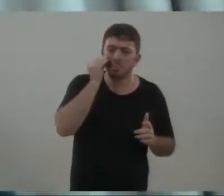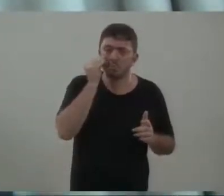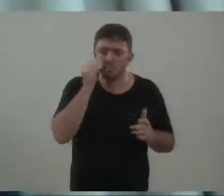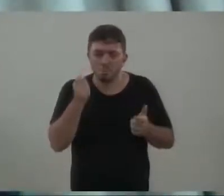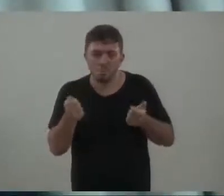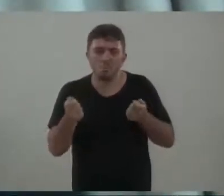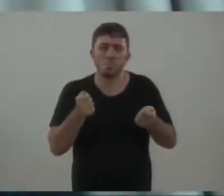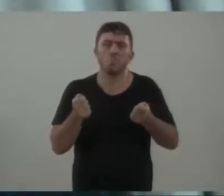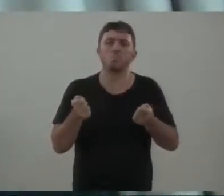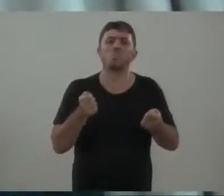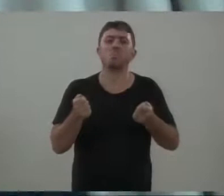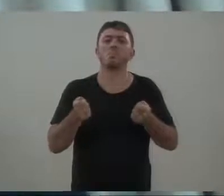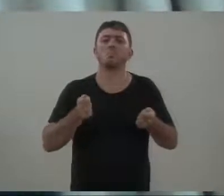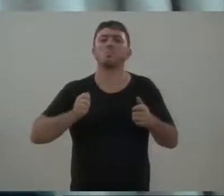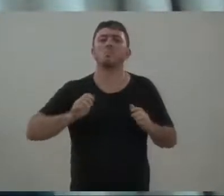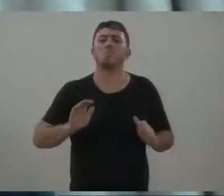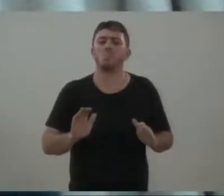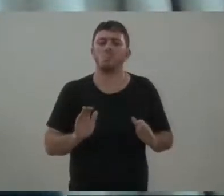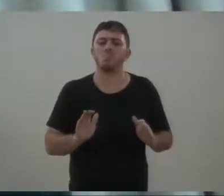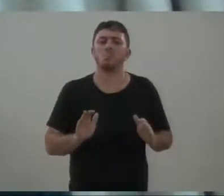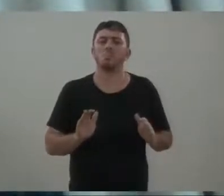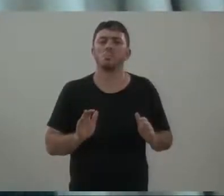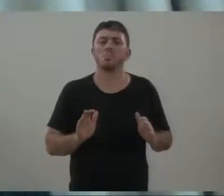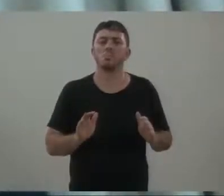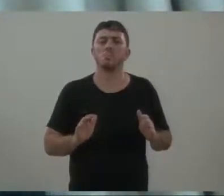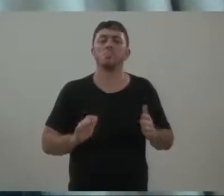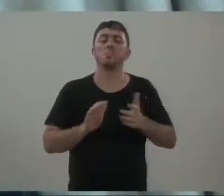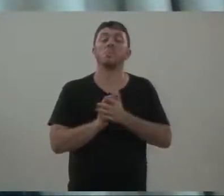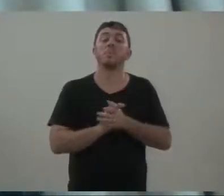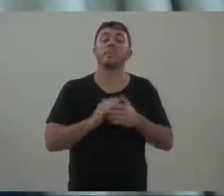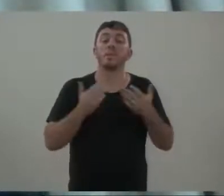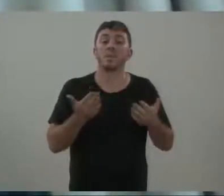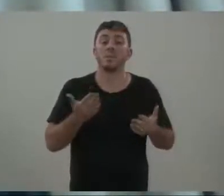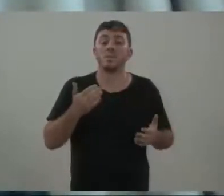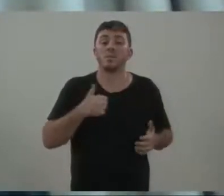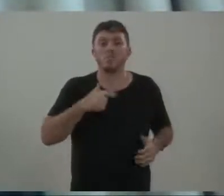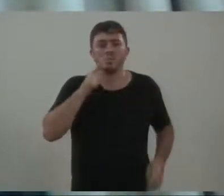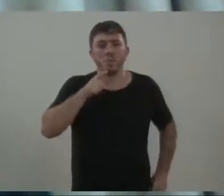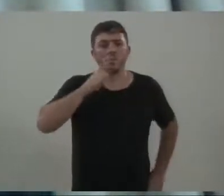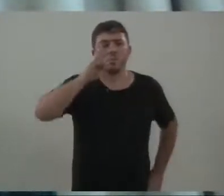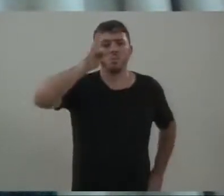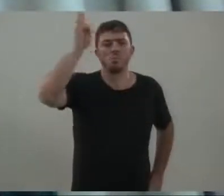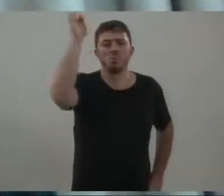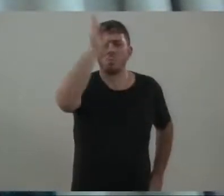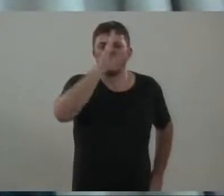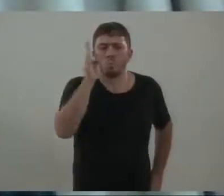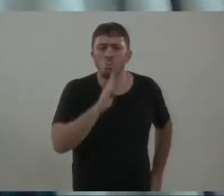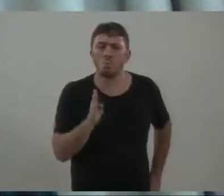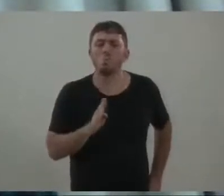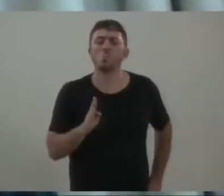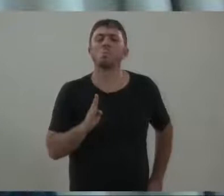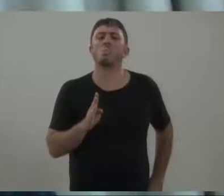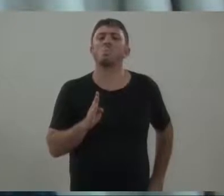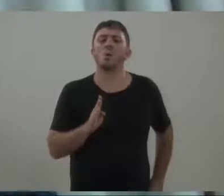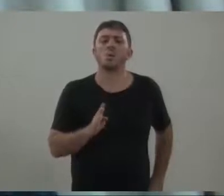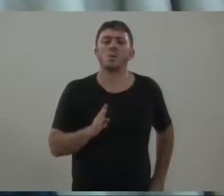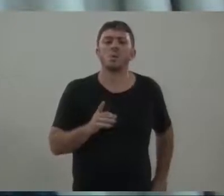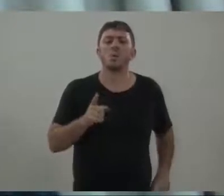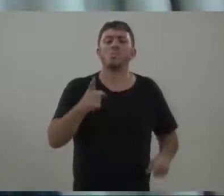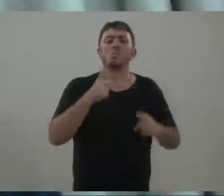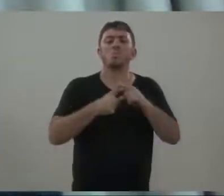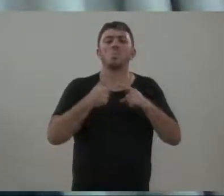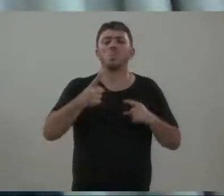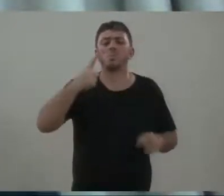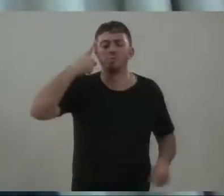de um crime desse tipo que irá acontecer. Nós temos visto aí no nosso Brasil o índice de violência